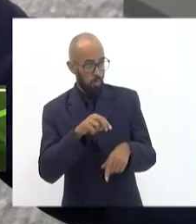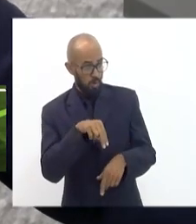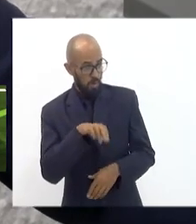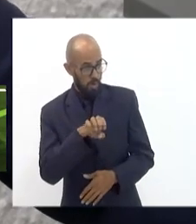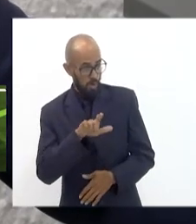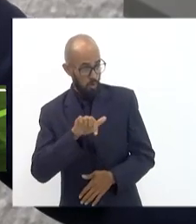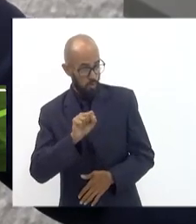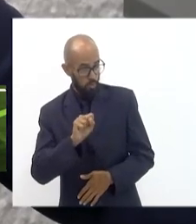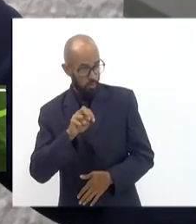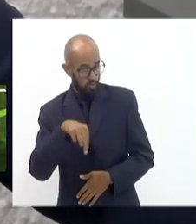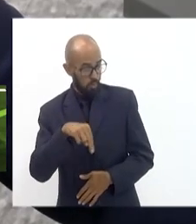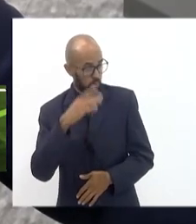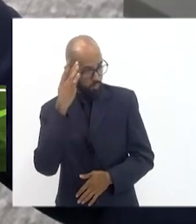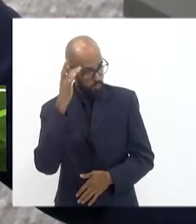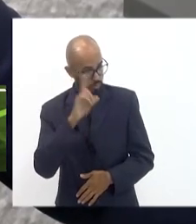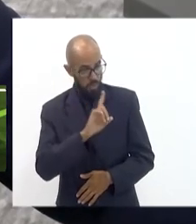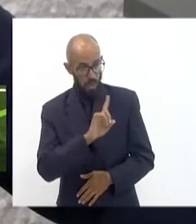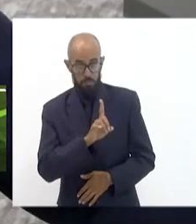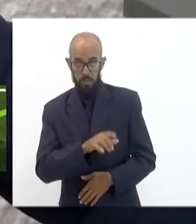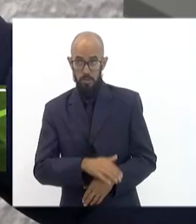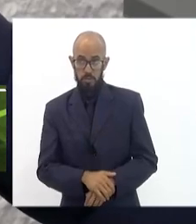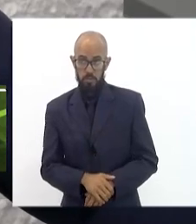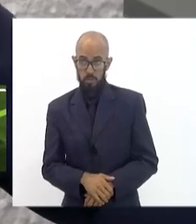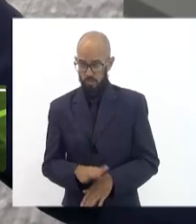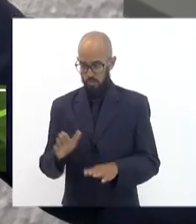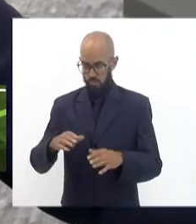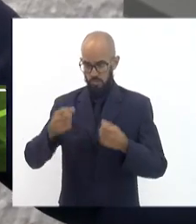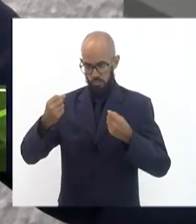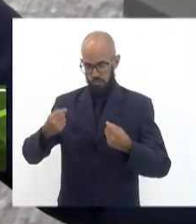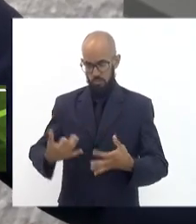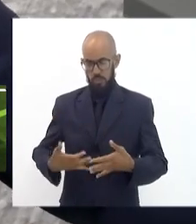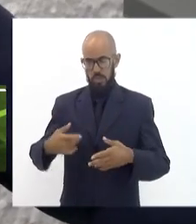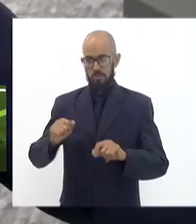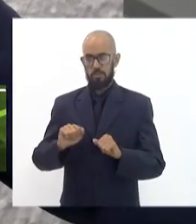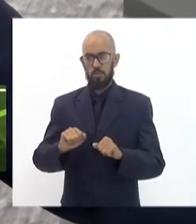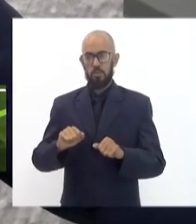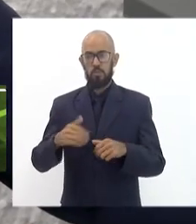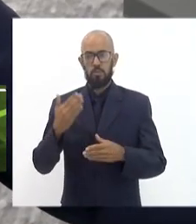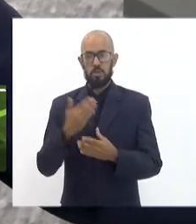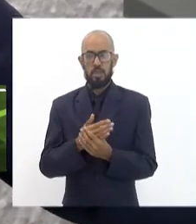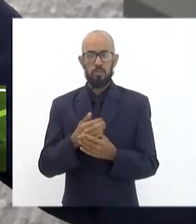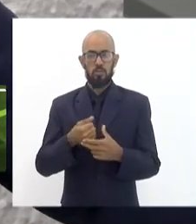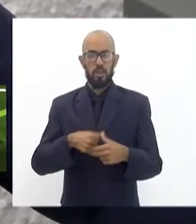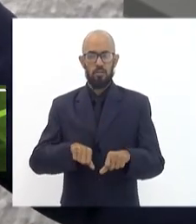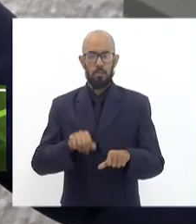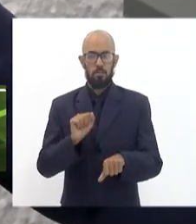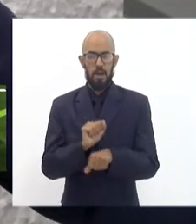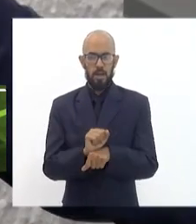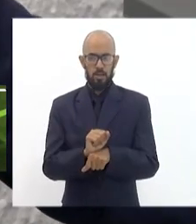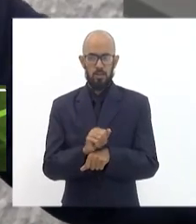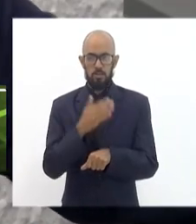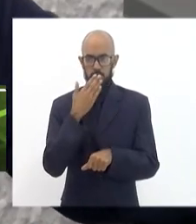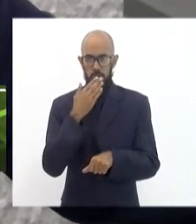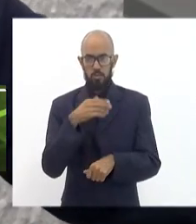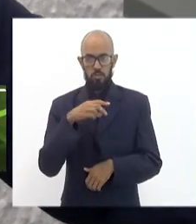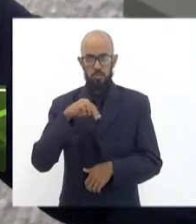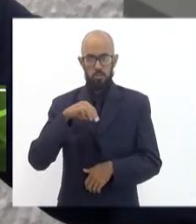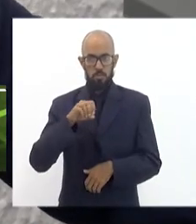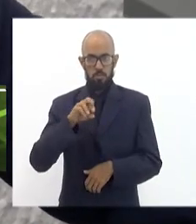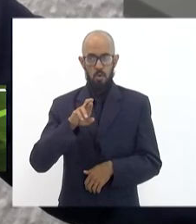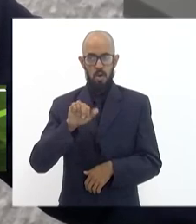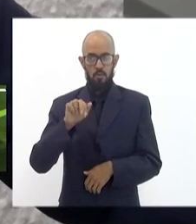deixa só te dar organização Nossa administrativa nesse você estava parado eu pedi ao Mofarrej que é